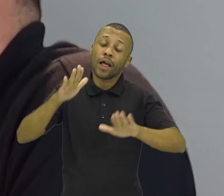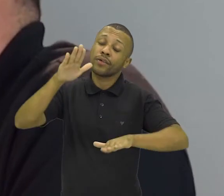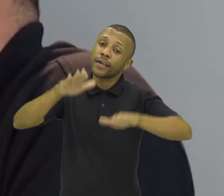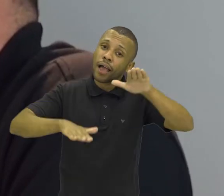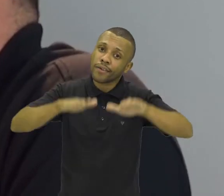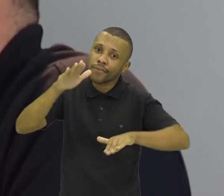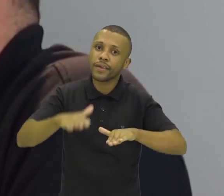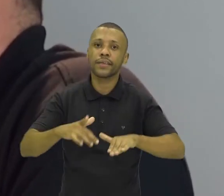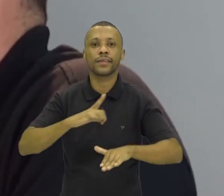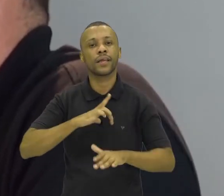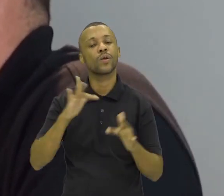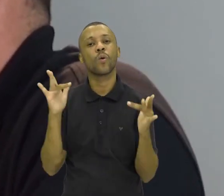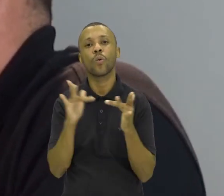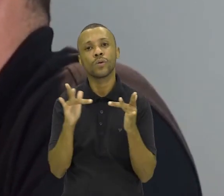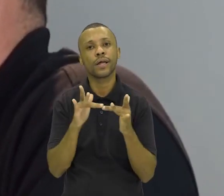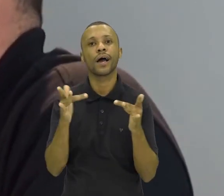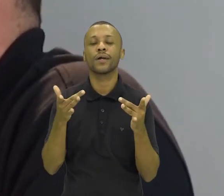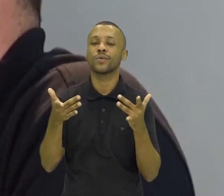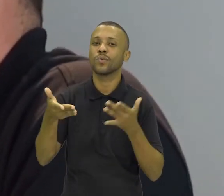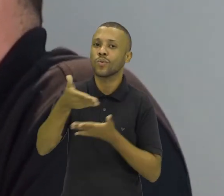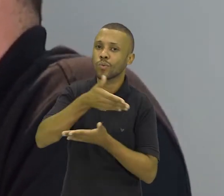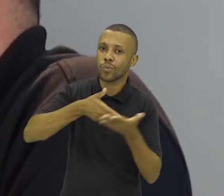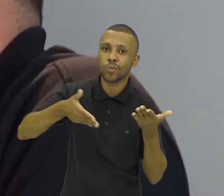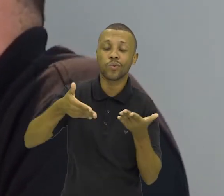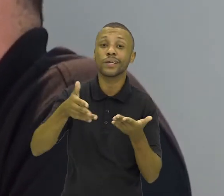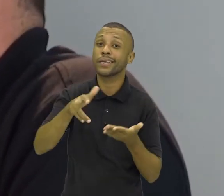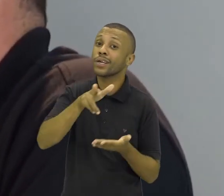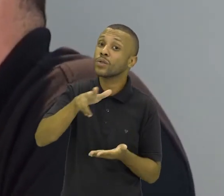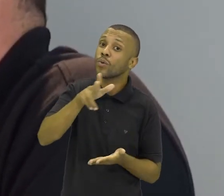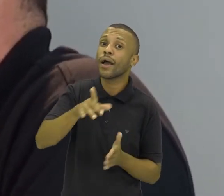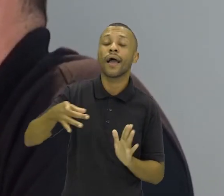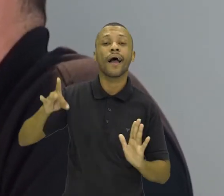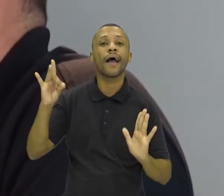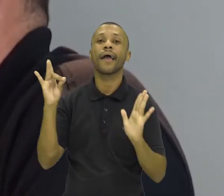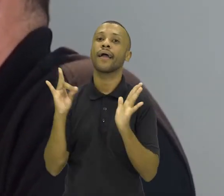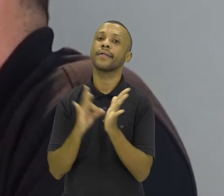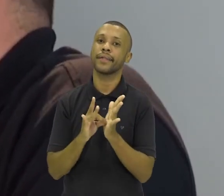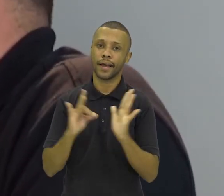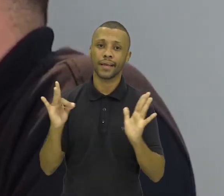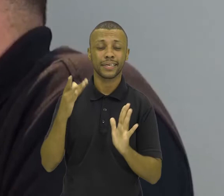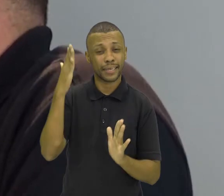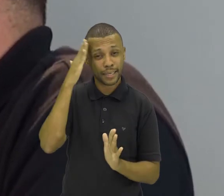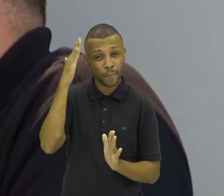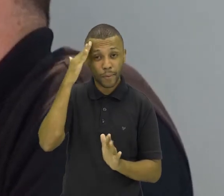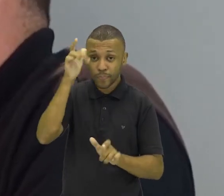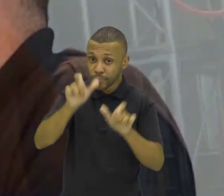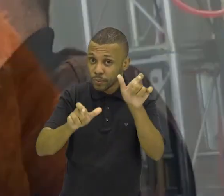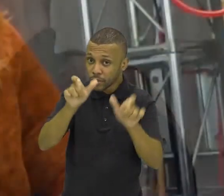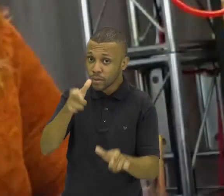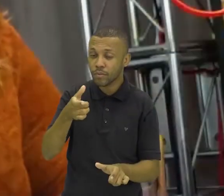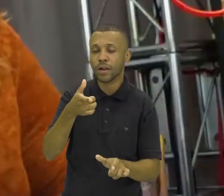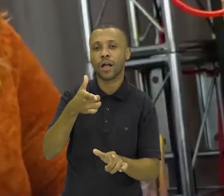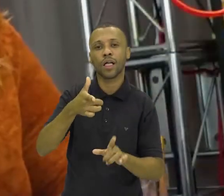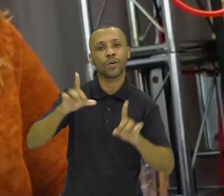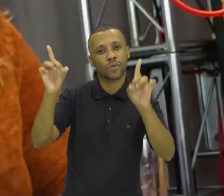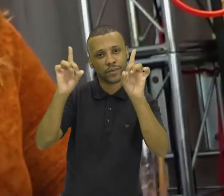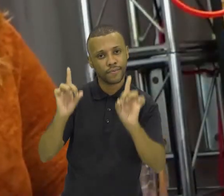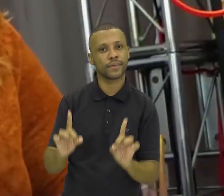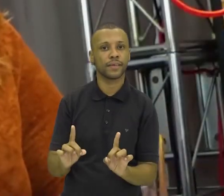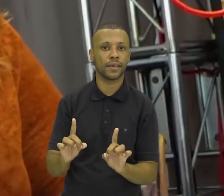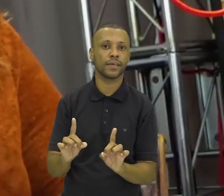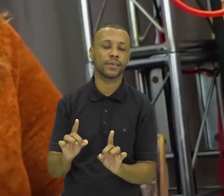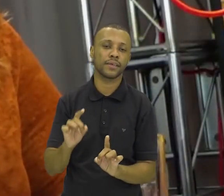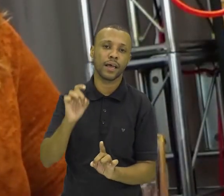se abriram de uma forma assim, interessante para mim, mas eu sei que não é a realidade, né? As pessoas com deficiência, elas não, de